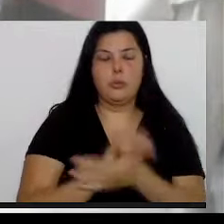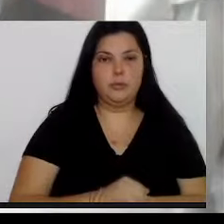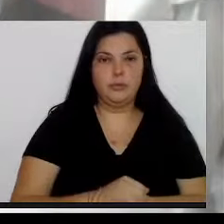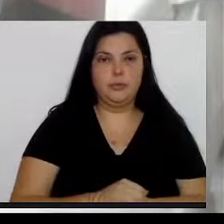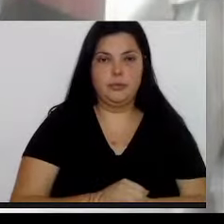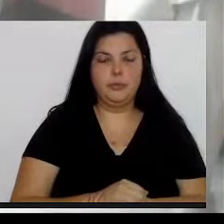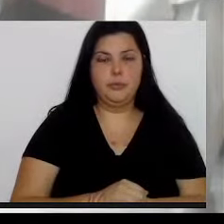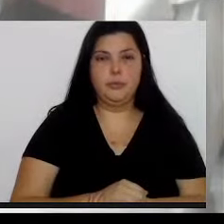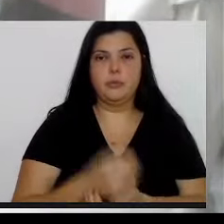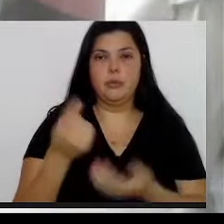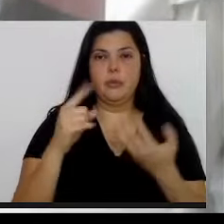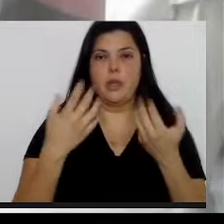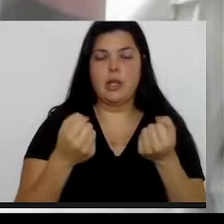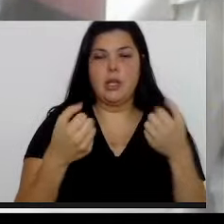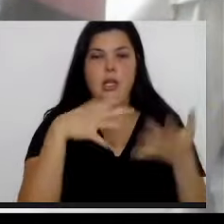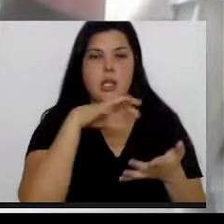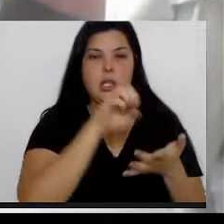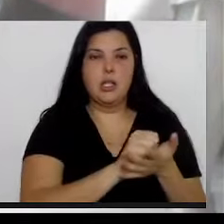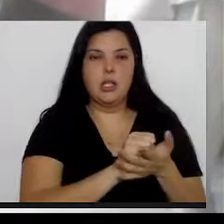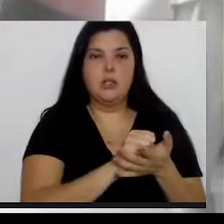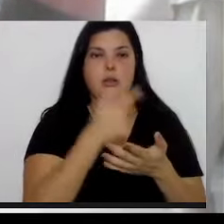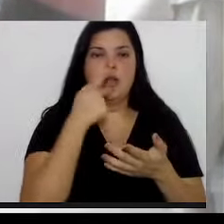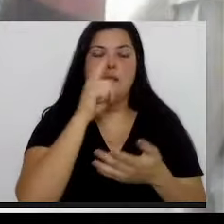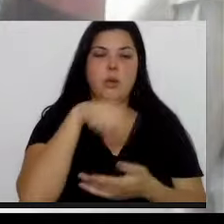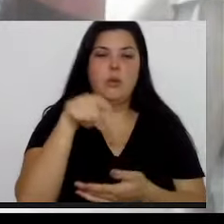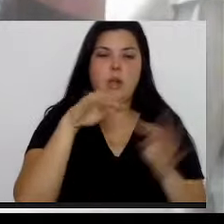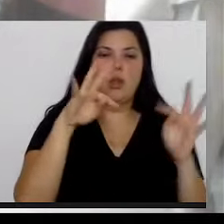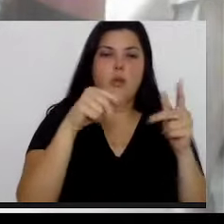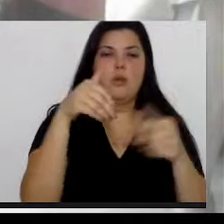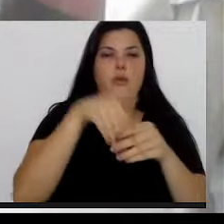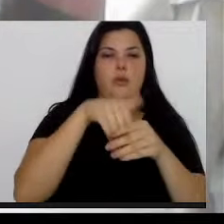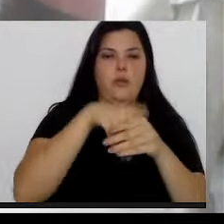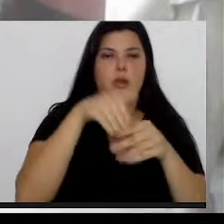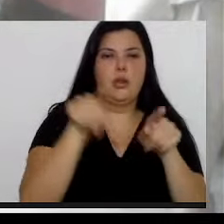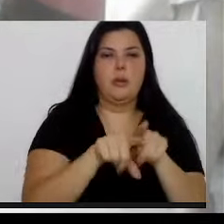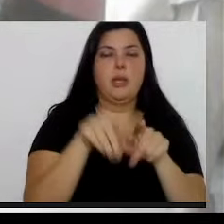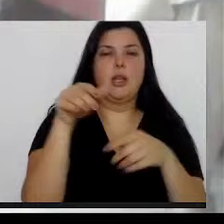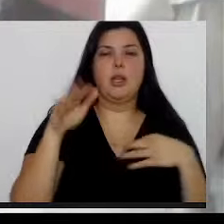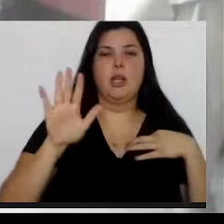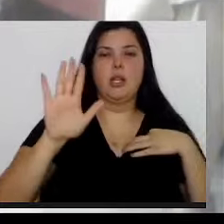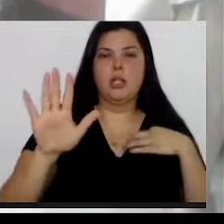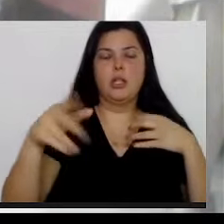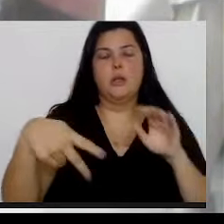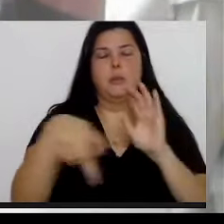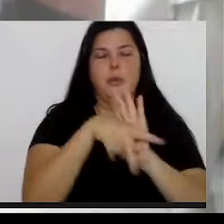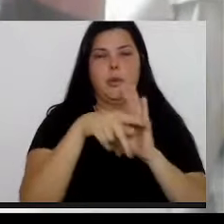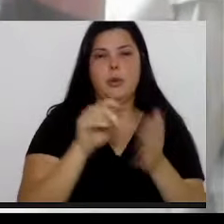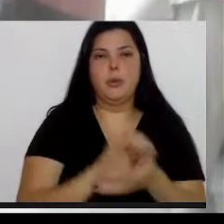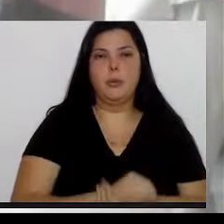com consequente indeferimento do registro, declarar a nulidade de todos os votos conferidos aos candidatos do